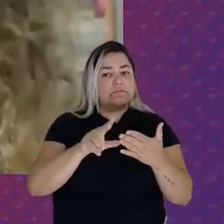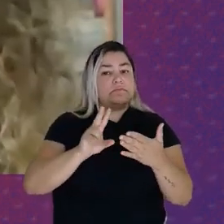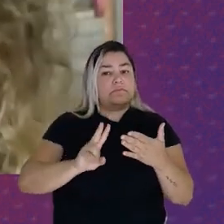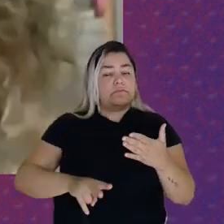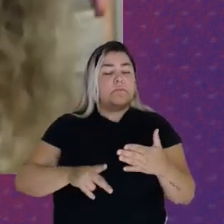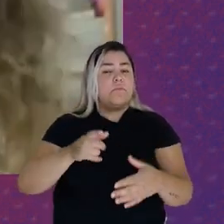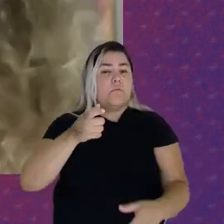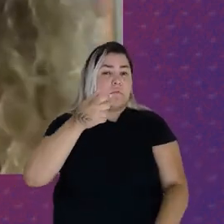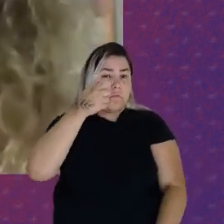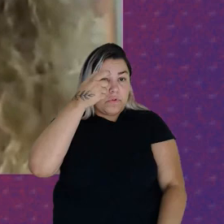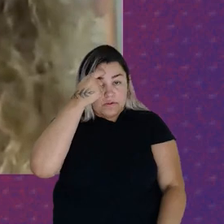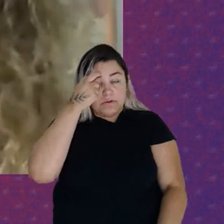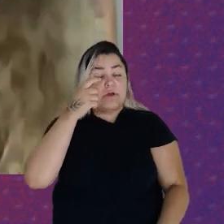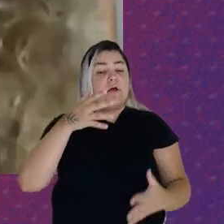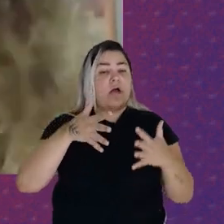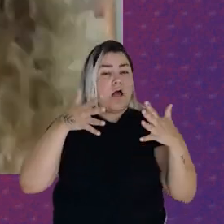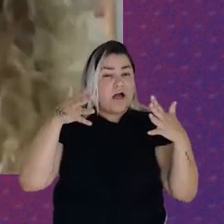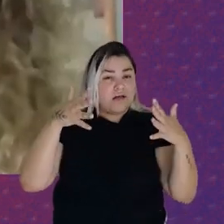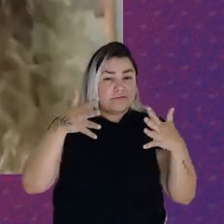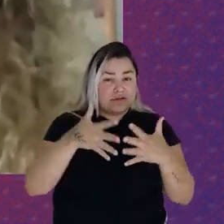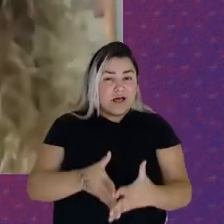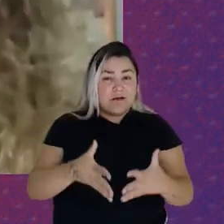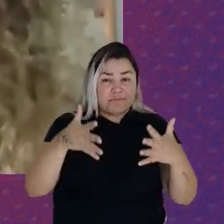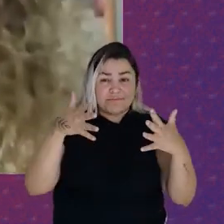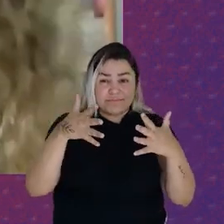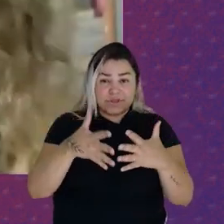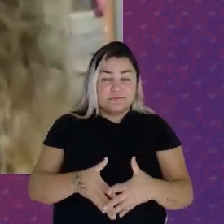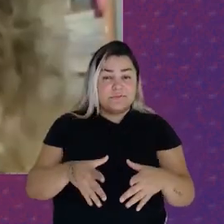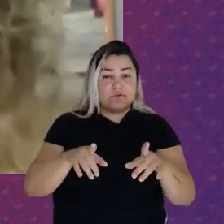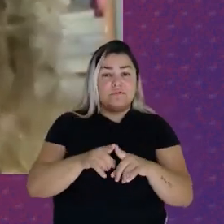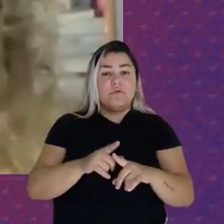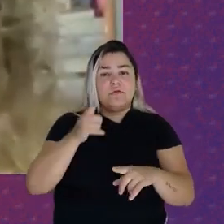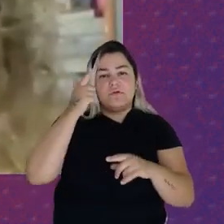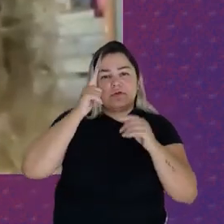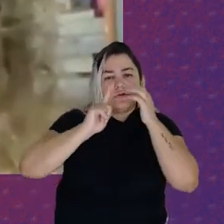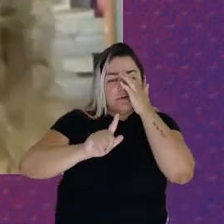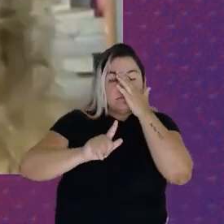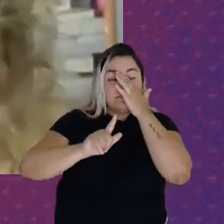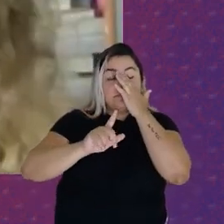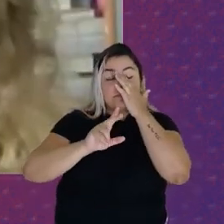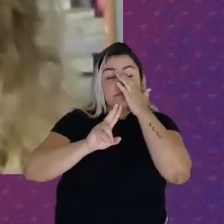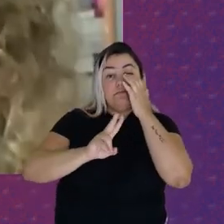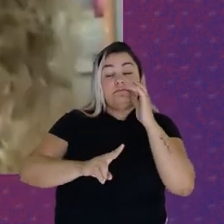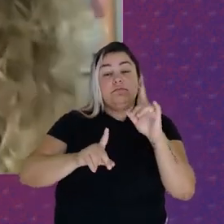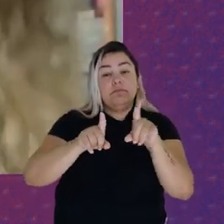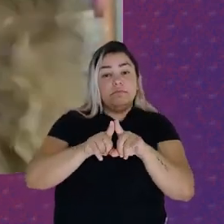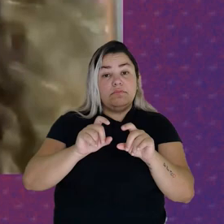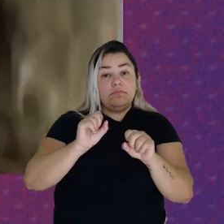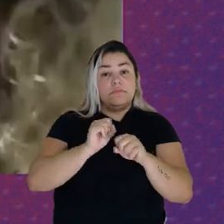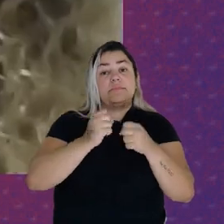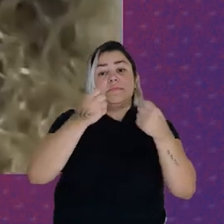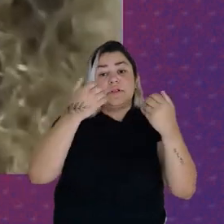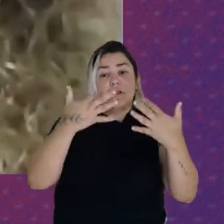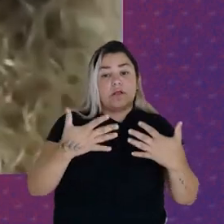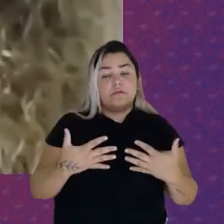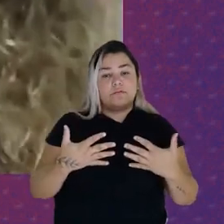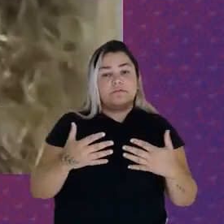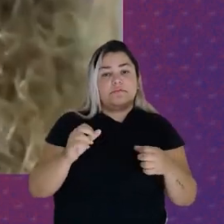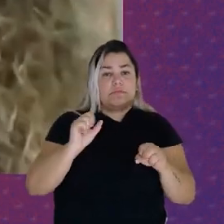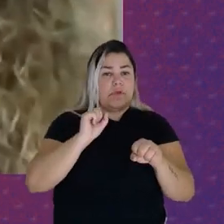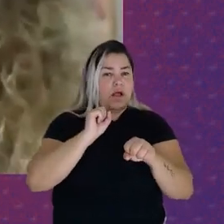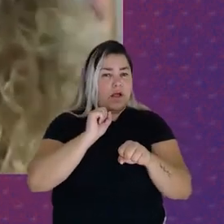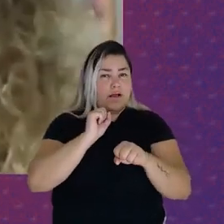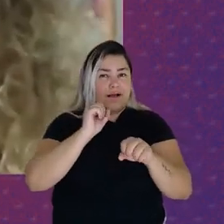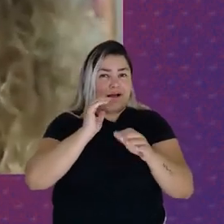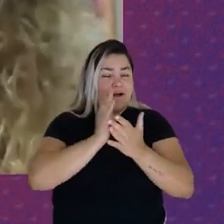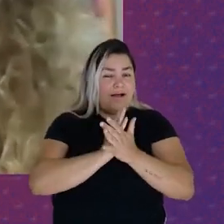raciocínio, atrapalhando com que eu conseguisse concluir esses raciocínios, e outras vezes ainda tentavam me explicar o que eu tinha acabado de falar, que é